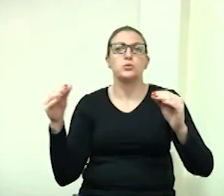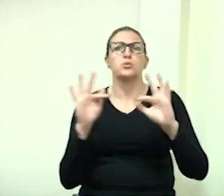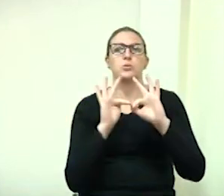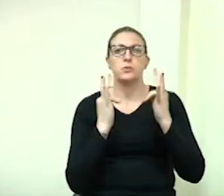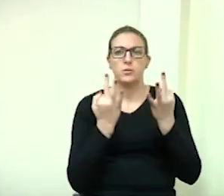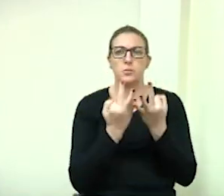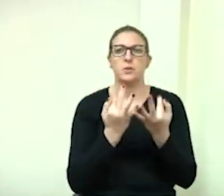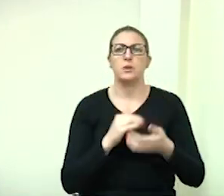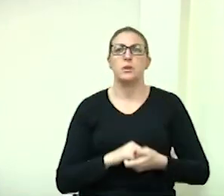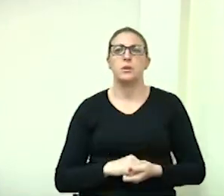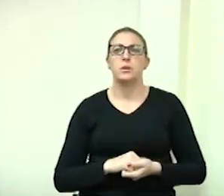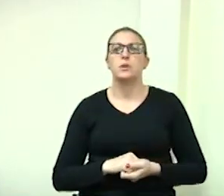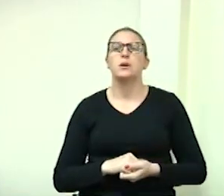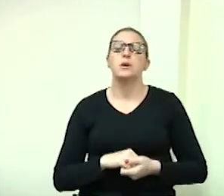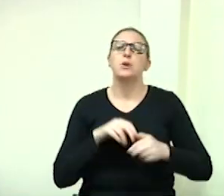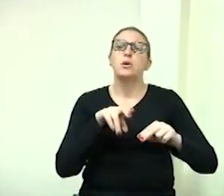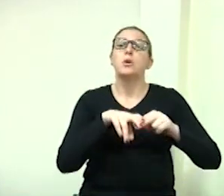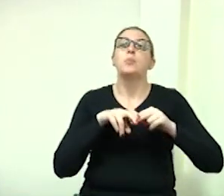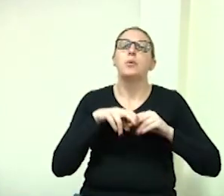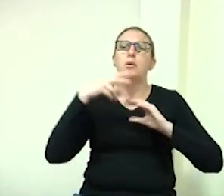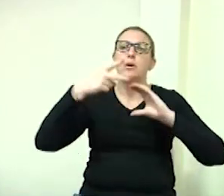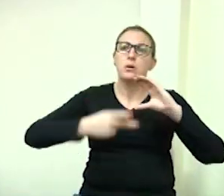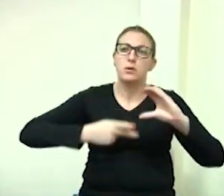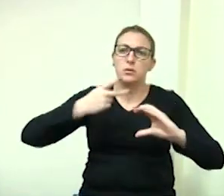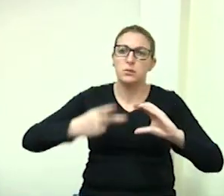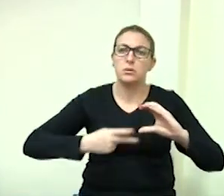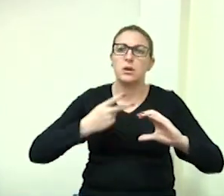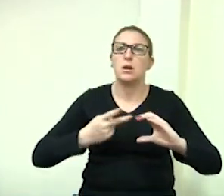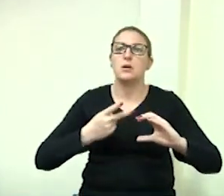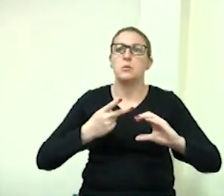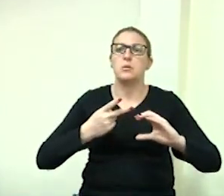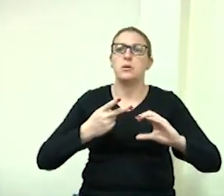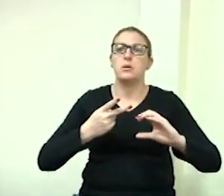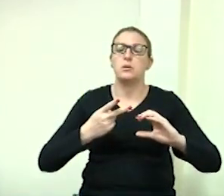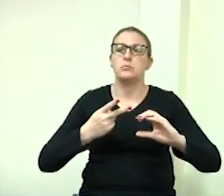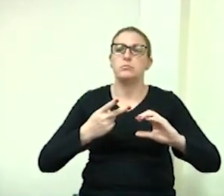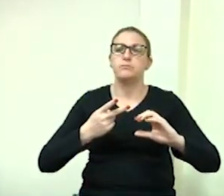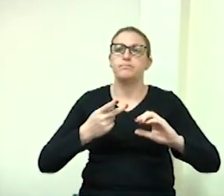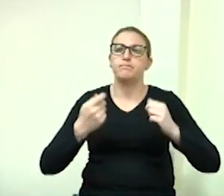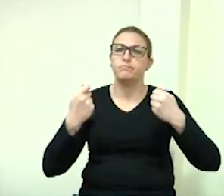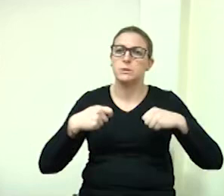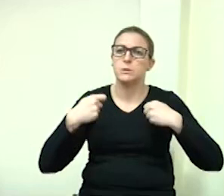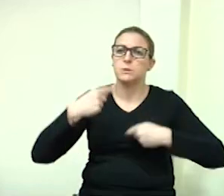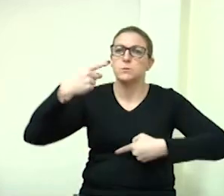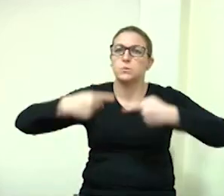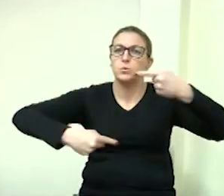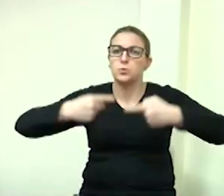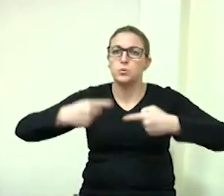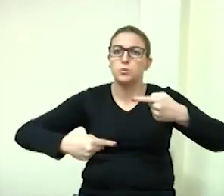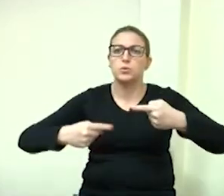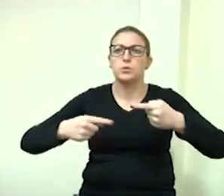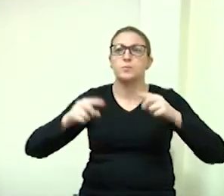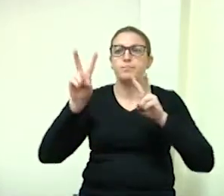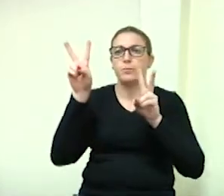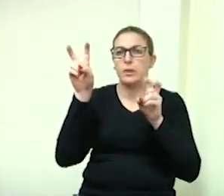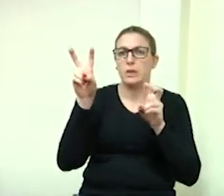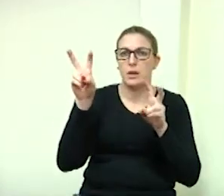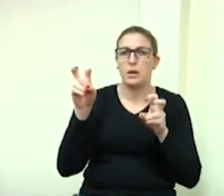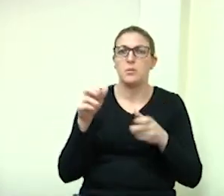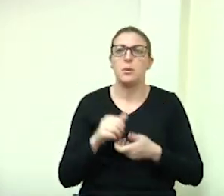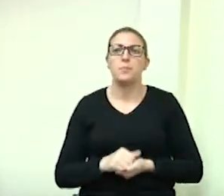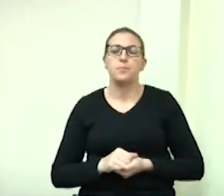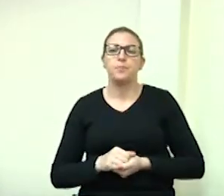cabe a casa legislativa né encabeçar também esse tema mas eu volto aqui semana